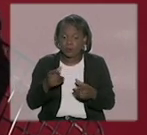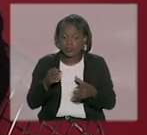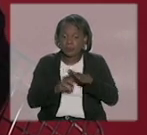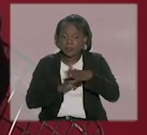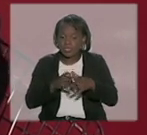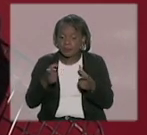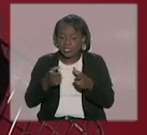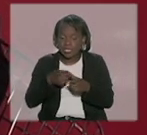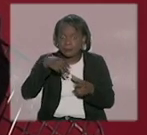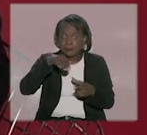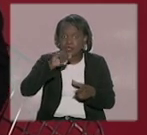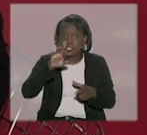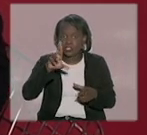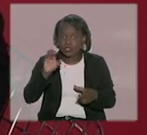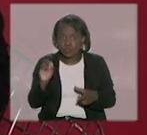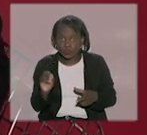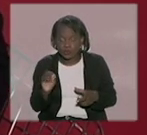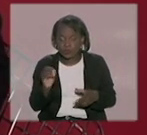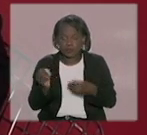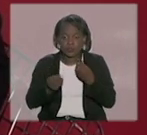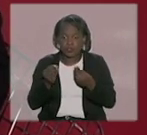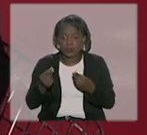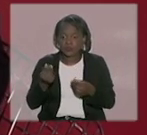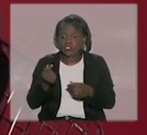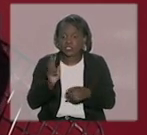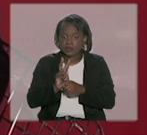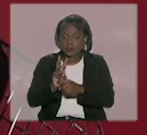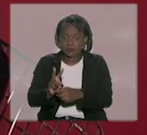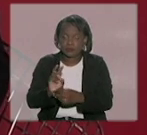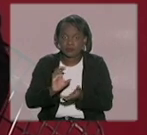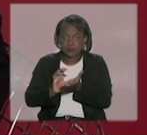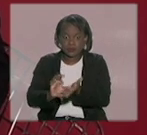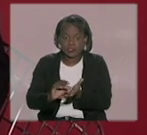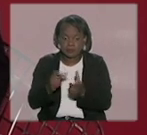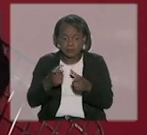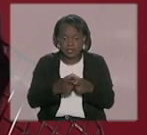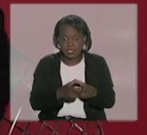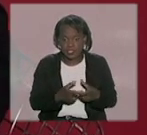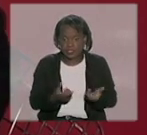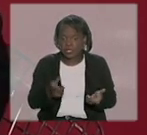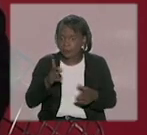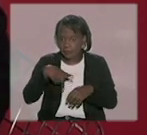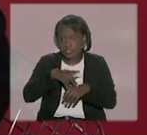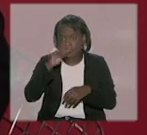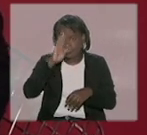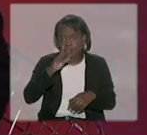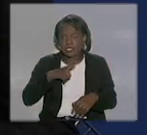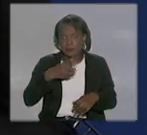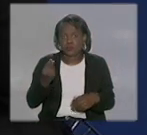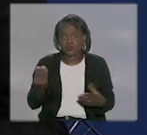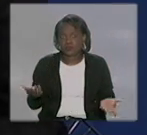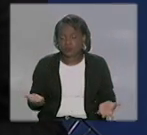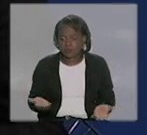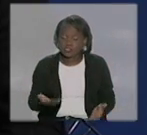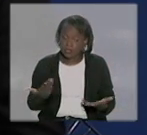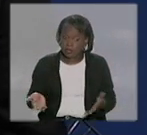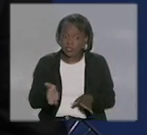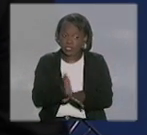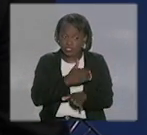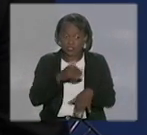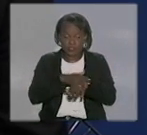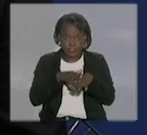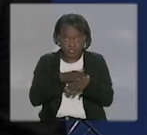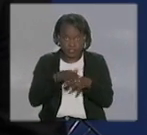nos micro e pequenos empresários? Como é que isso chega no financiamento dos pequenos negócios, que são a maior parte no país? Como a gente estava